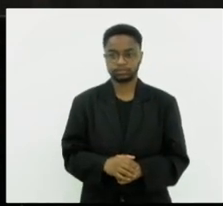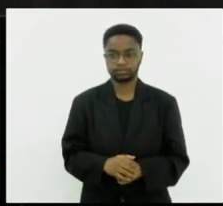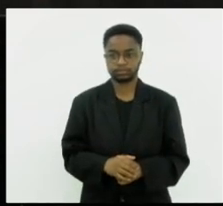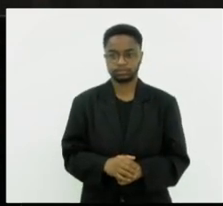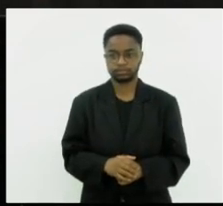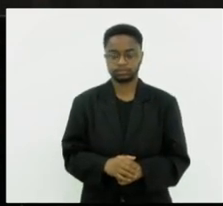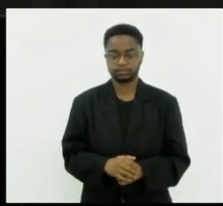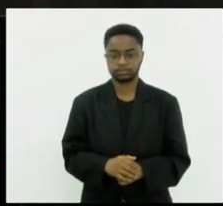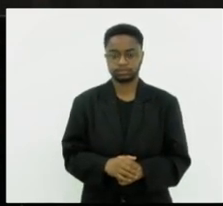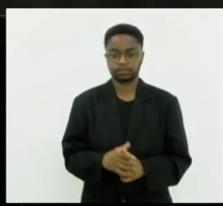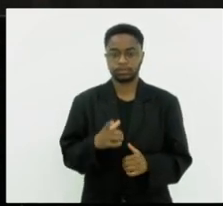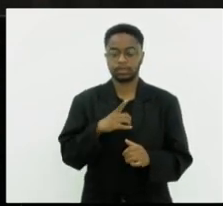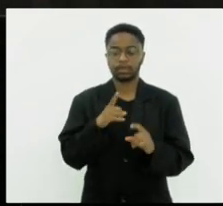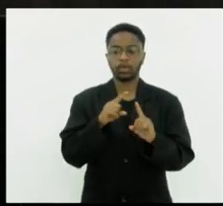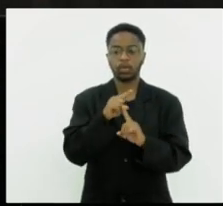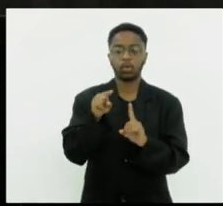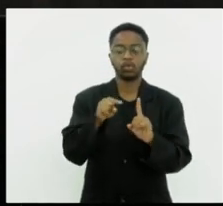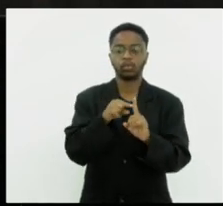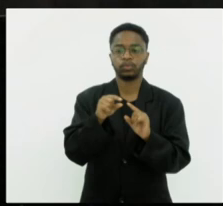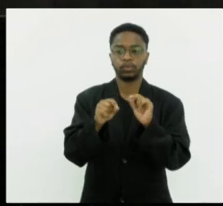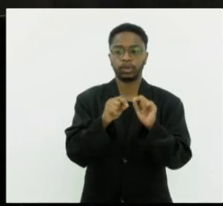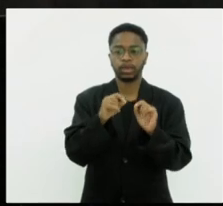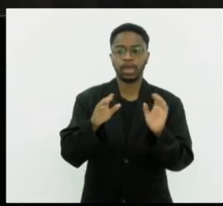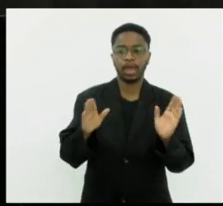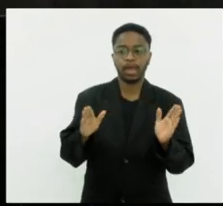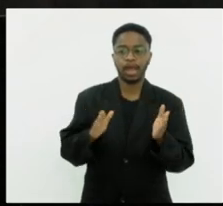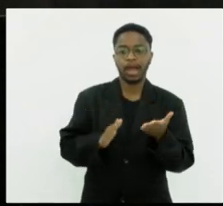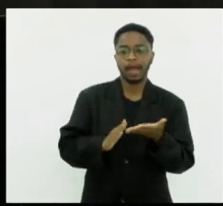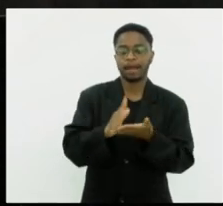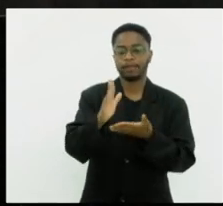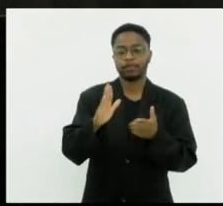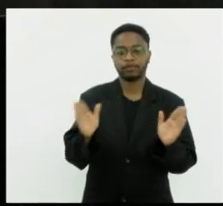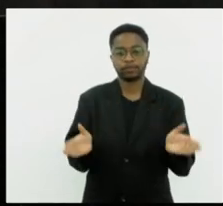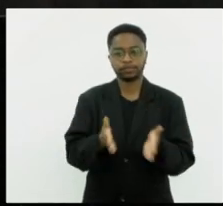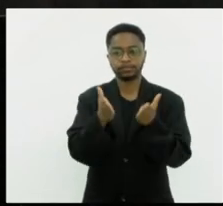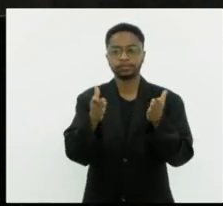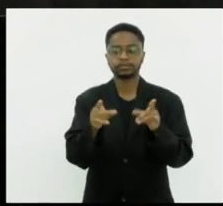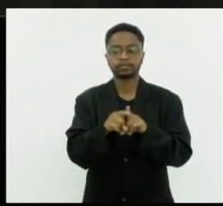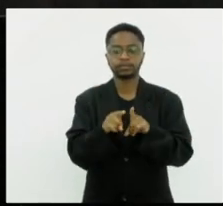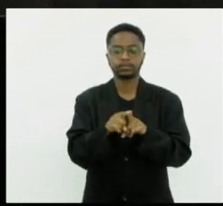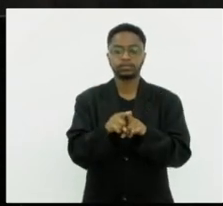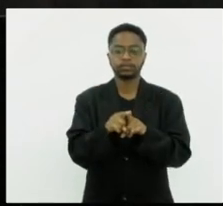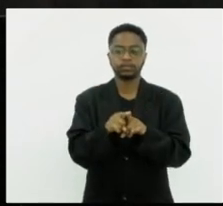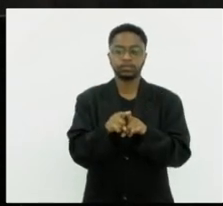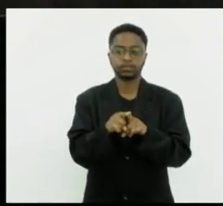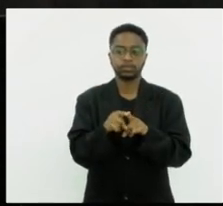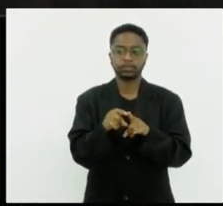no intuito de aprovar o incentivo e ficar aguardando os estudos de